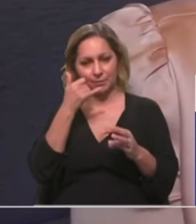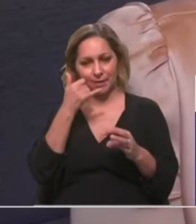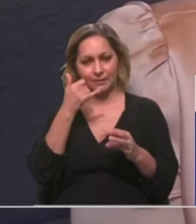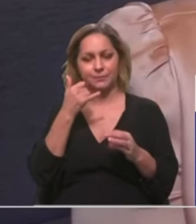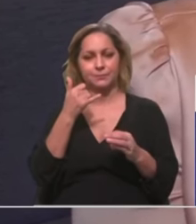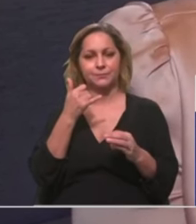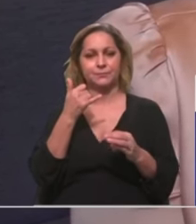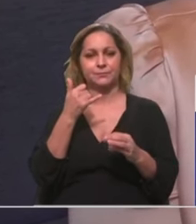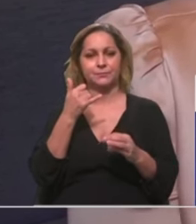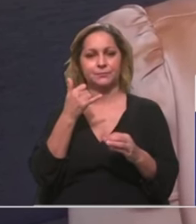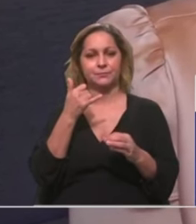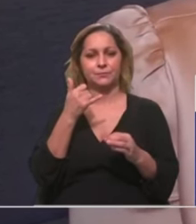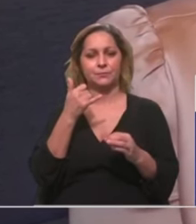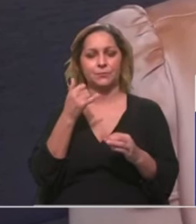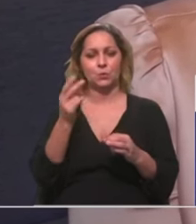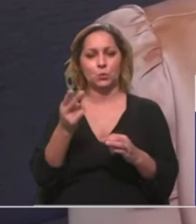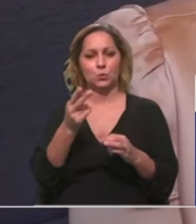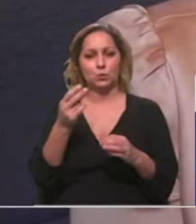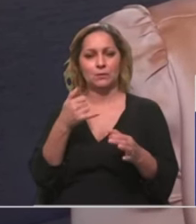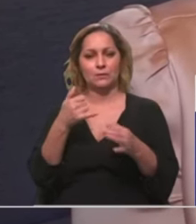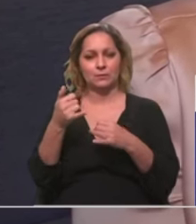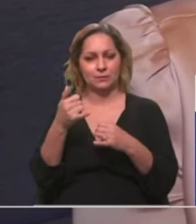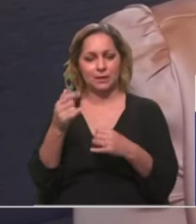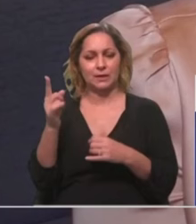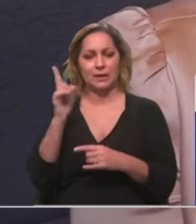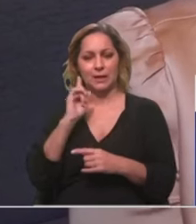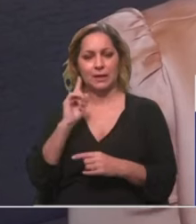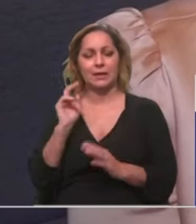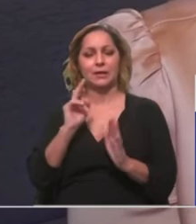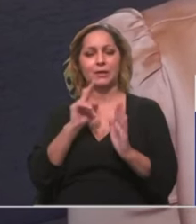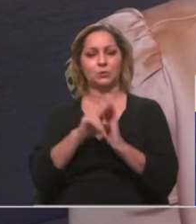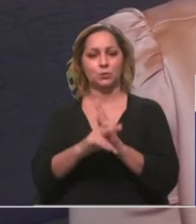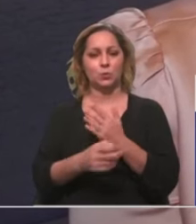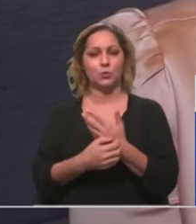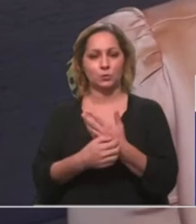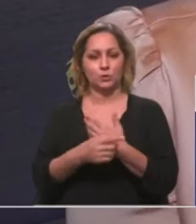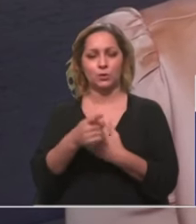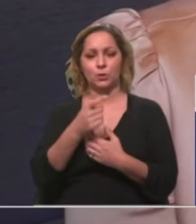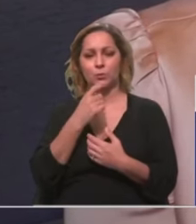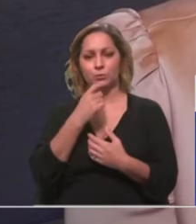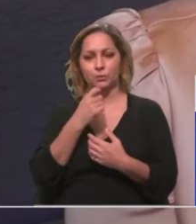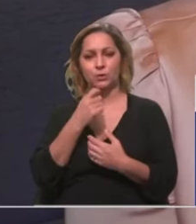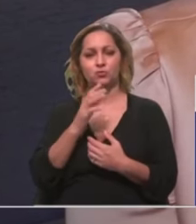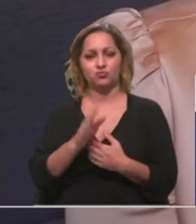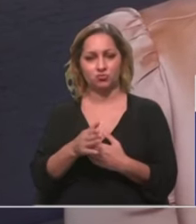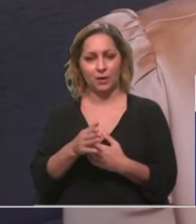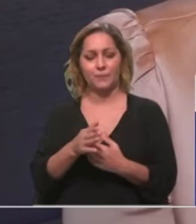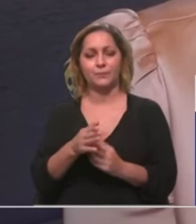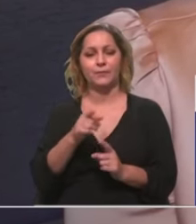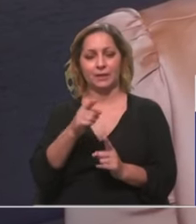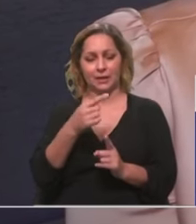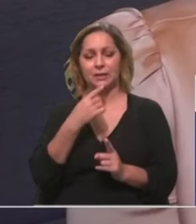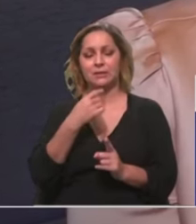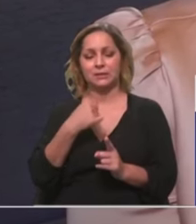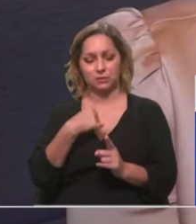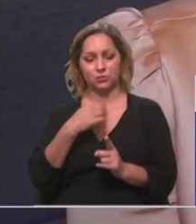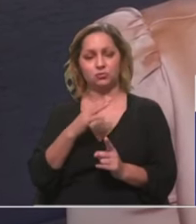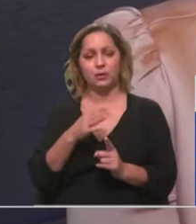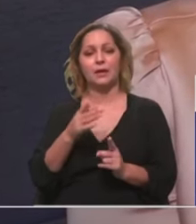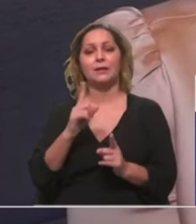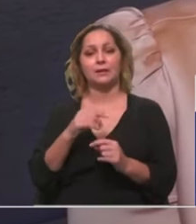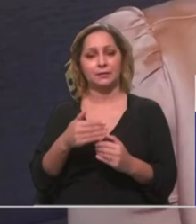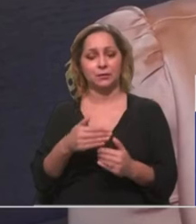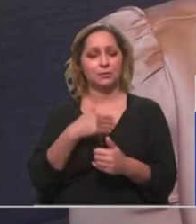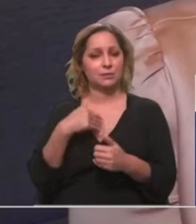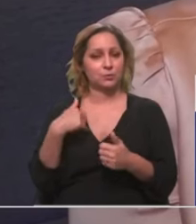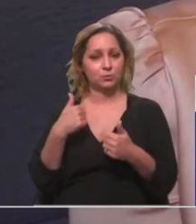e eles falaram e ela entrou-me na cozinha e eu disse Mónica já lhe contaste e ela disse-me sim já eu disse então tá